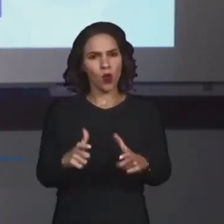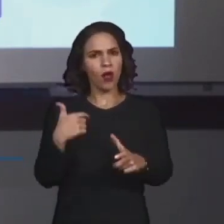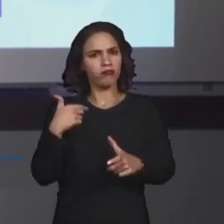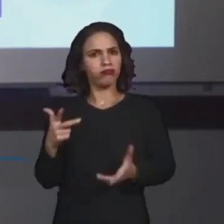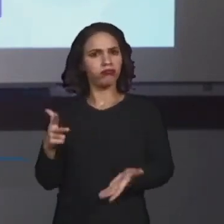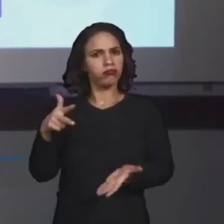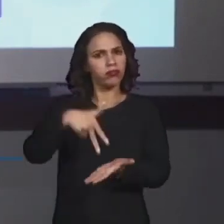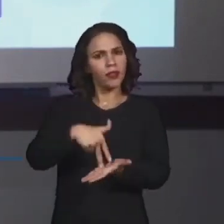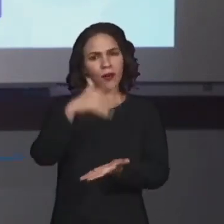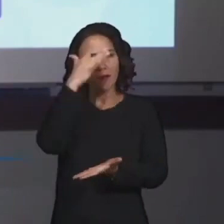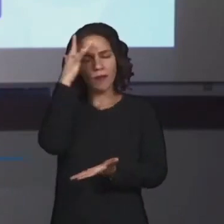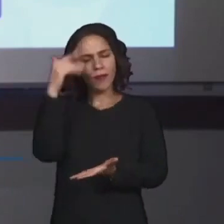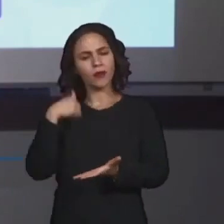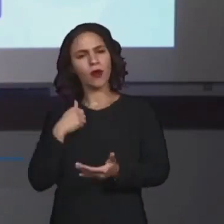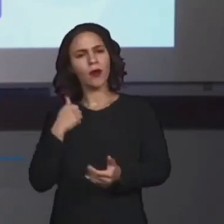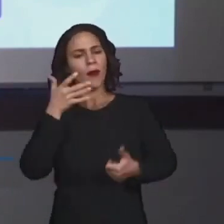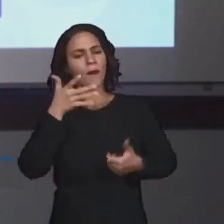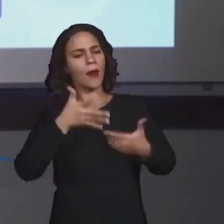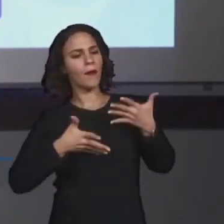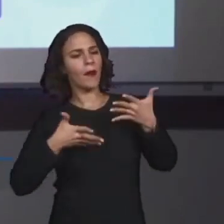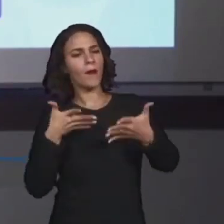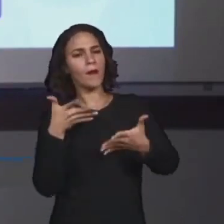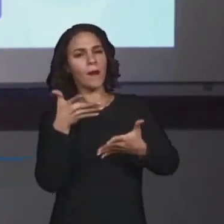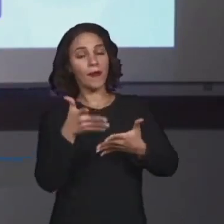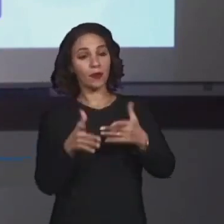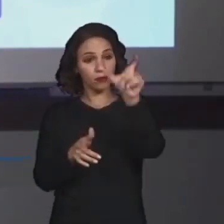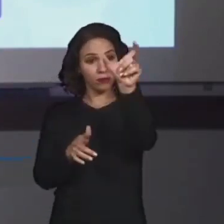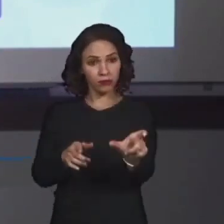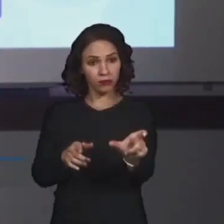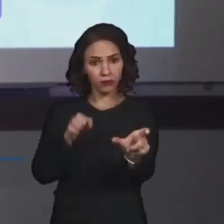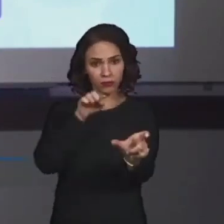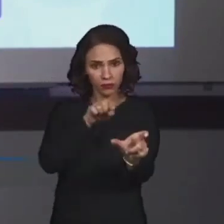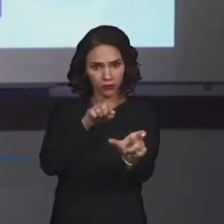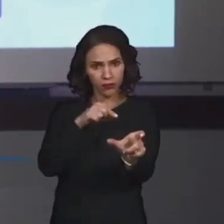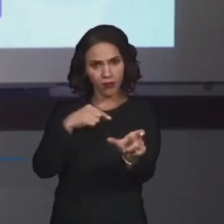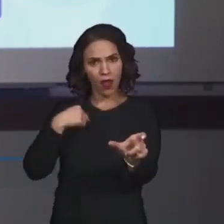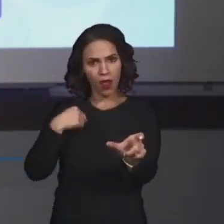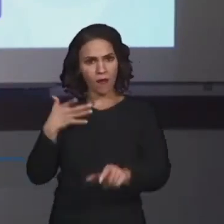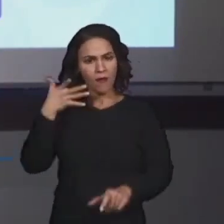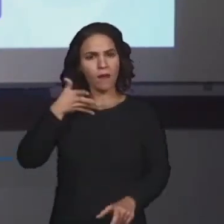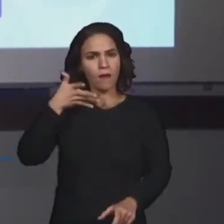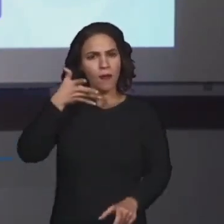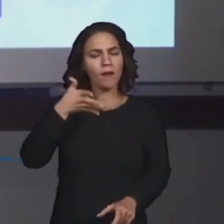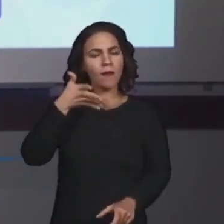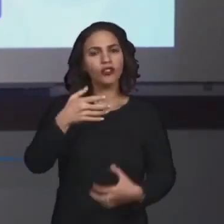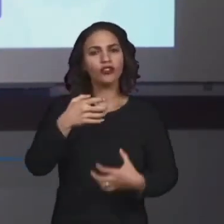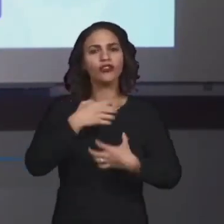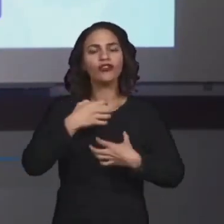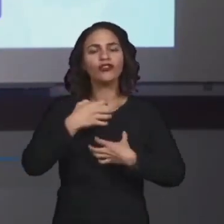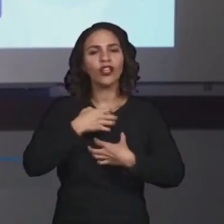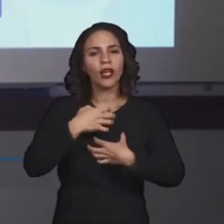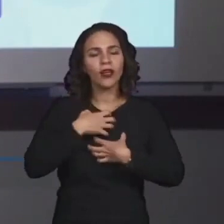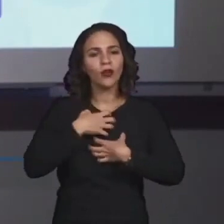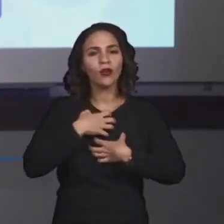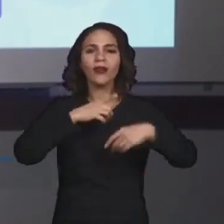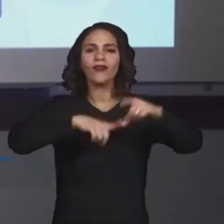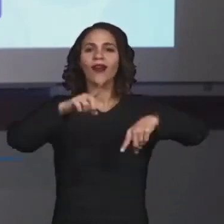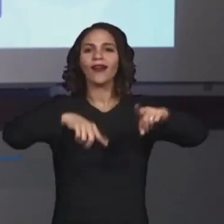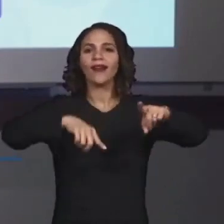a pessoa que eu estou falando, para quem eu estou me dirigindo, eu falo de uma maneira